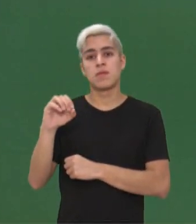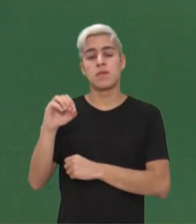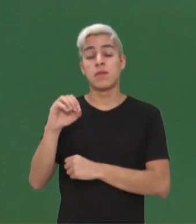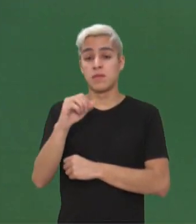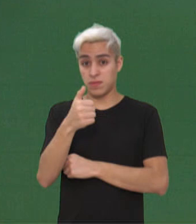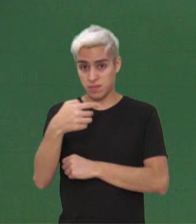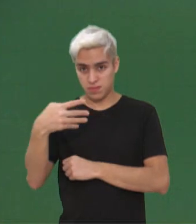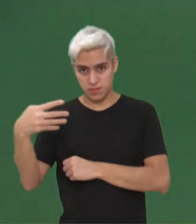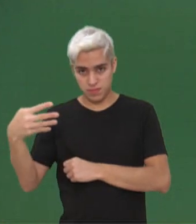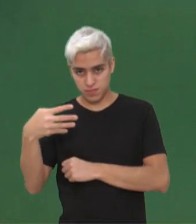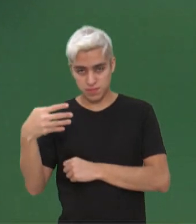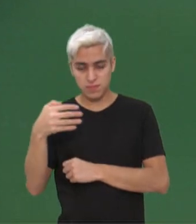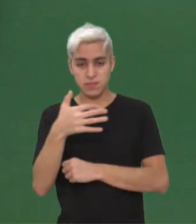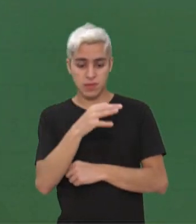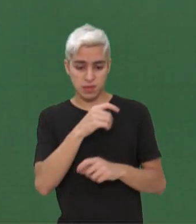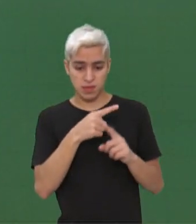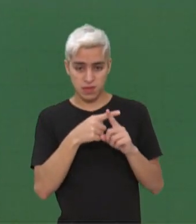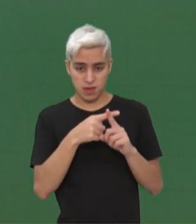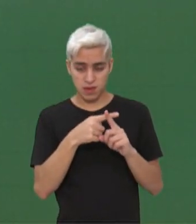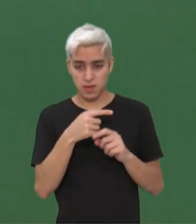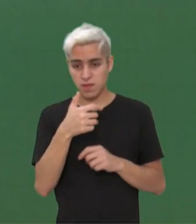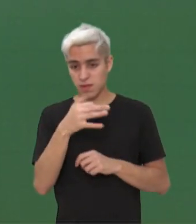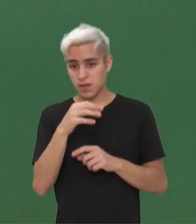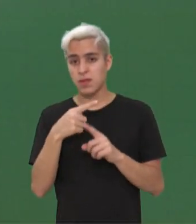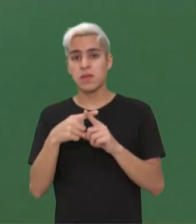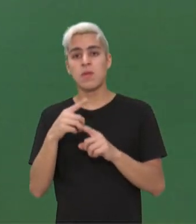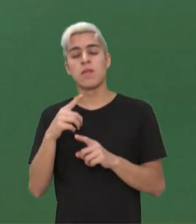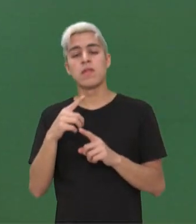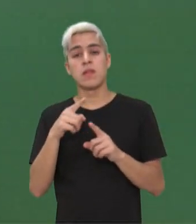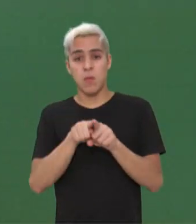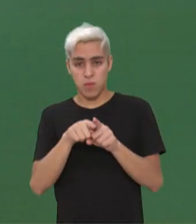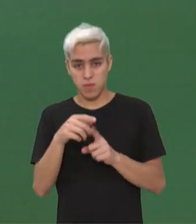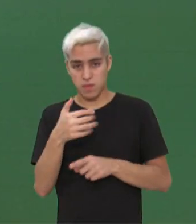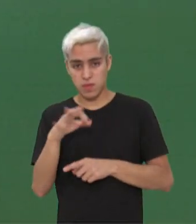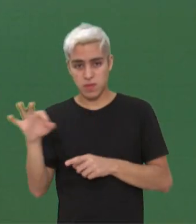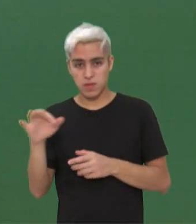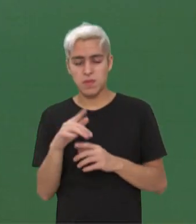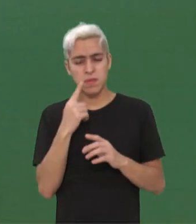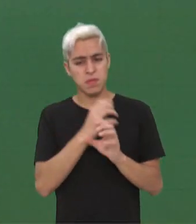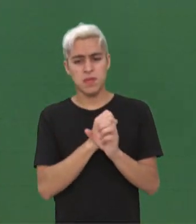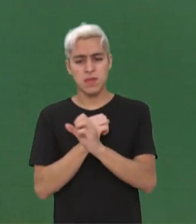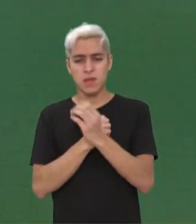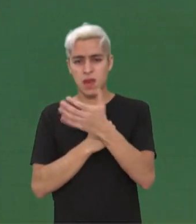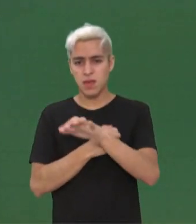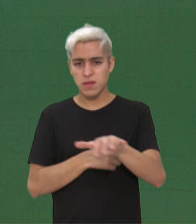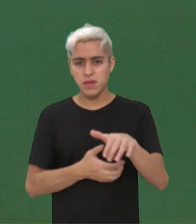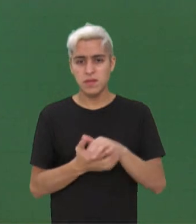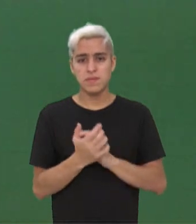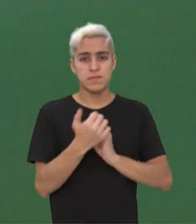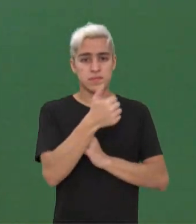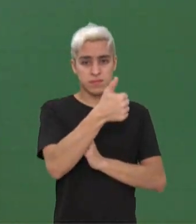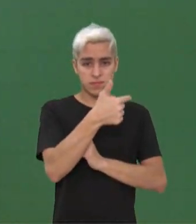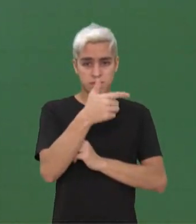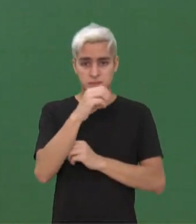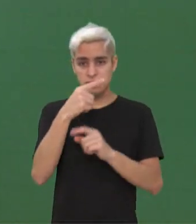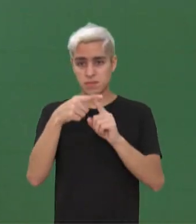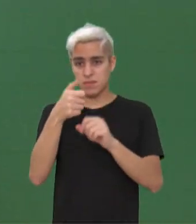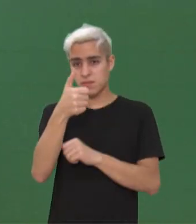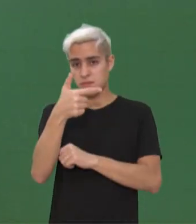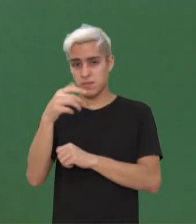144. 10 vezes 10, 100. Já pensou em fazer conta desse jeito? 120 vezes